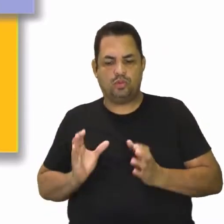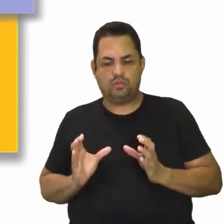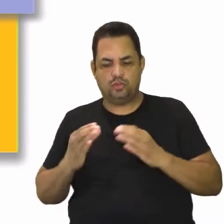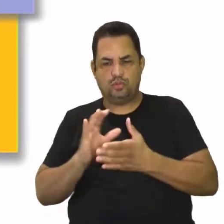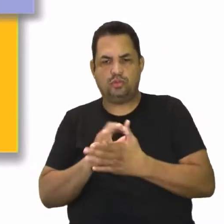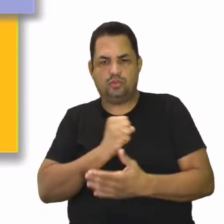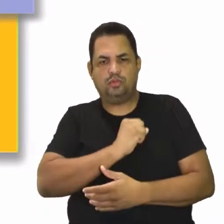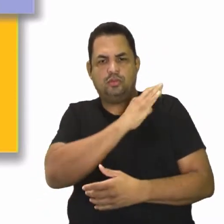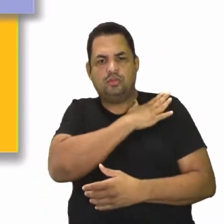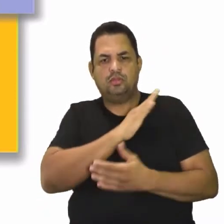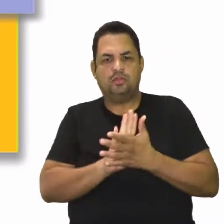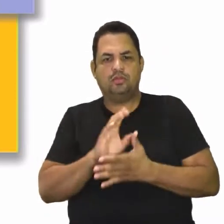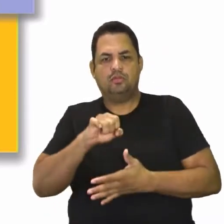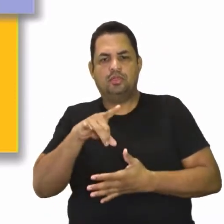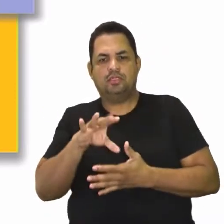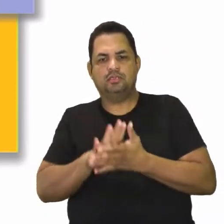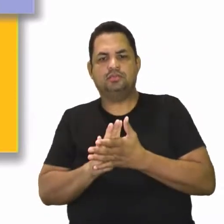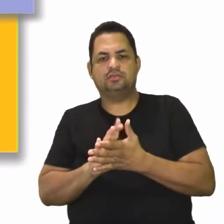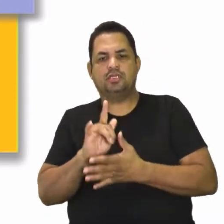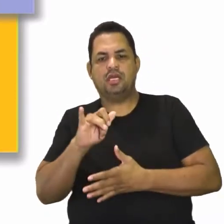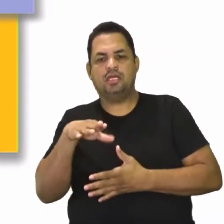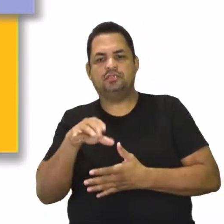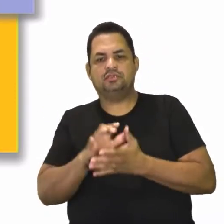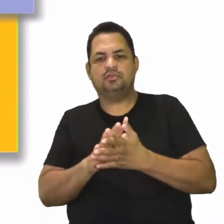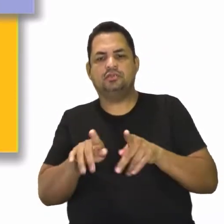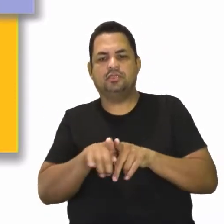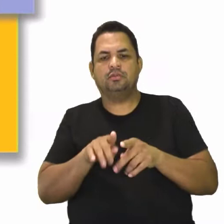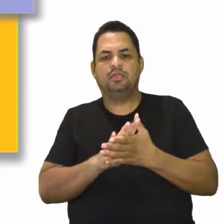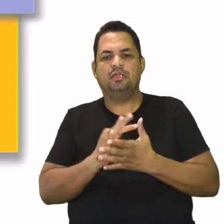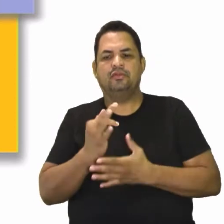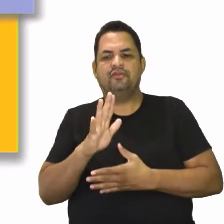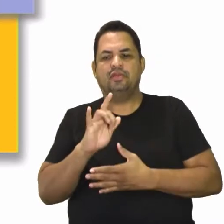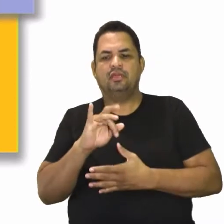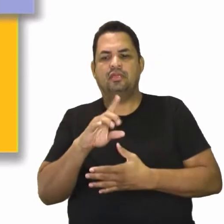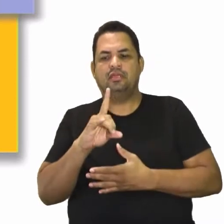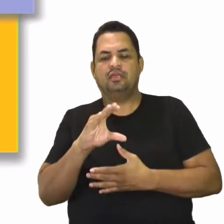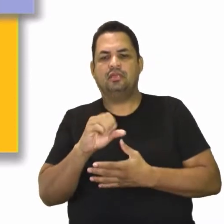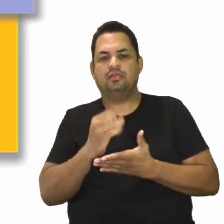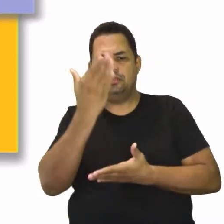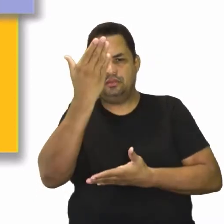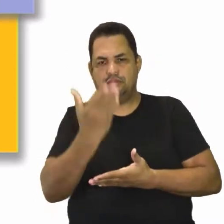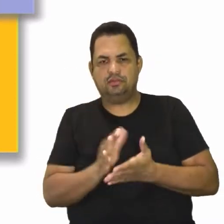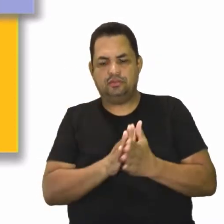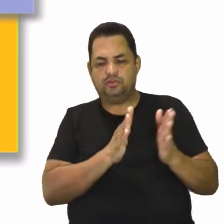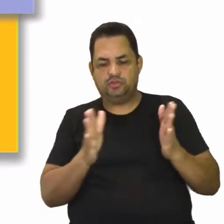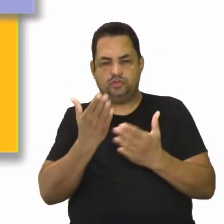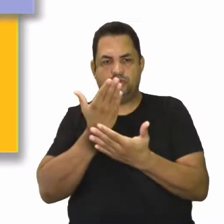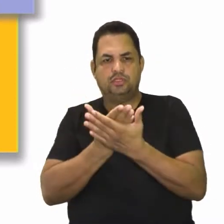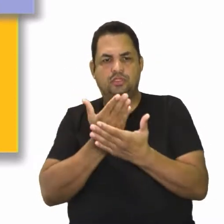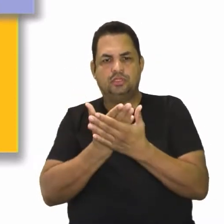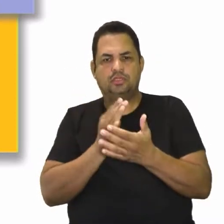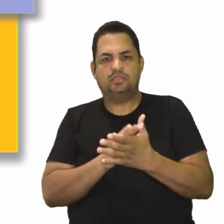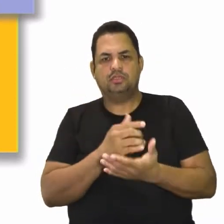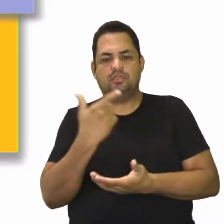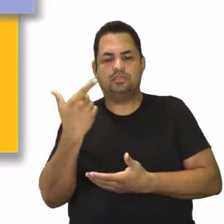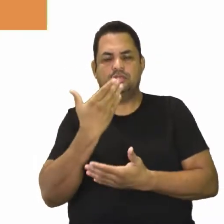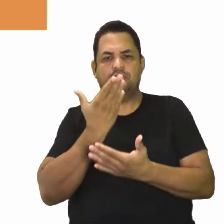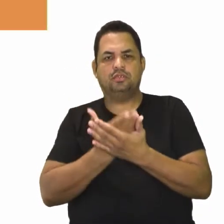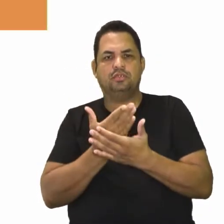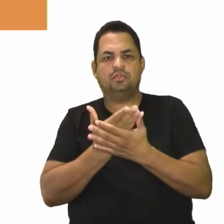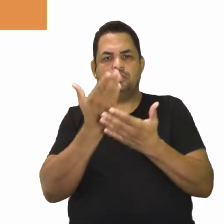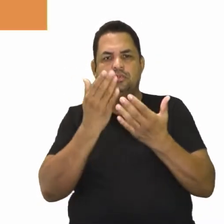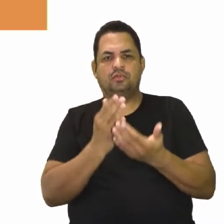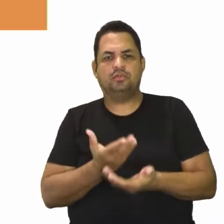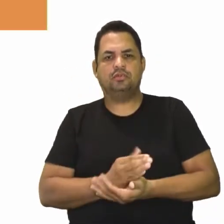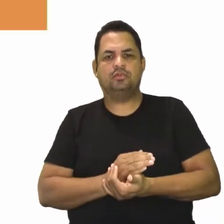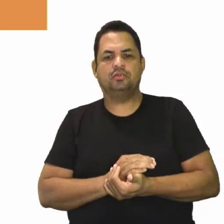o governo de Médici, Geisel, Figueiredo. Então, nós vamos ver esse período aí. É a segunda aula